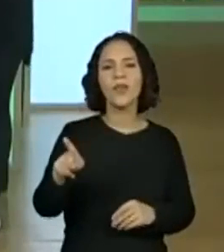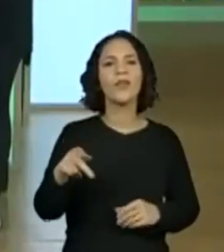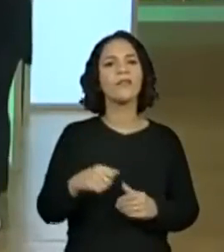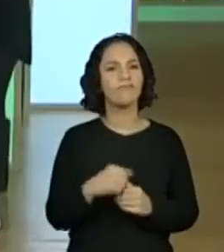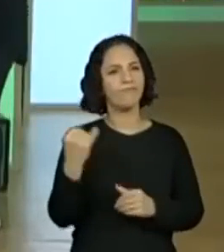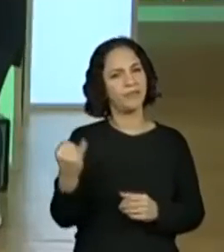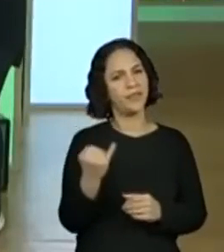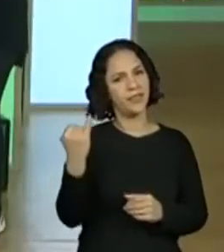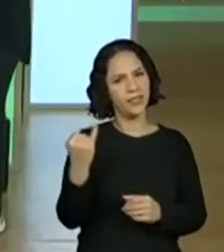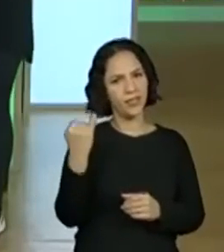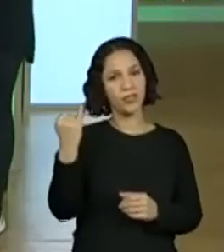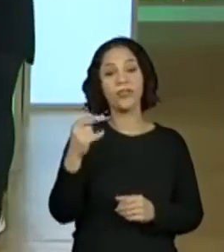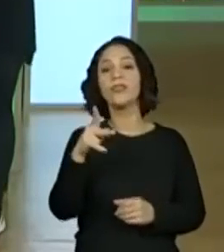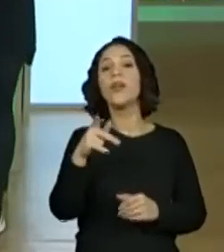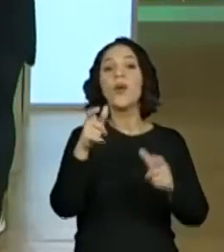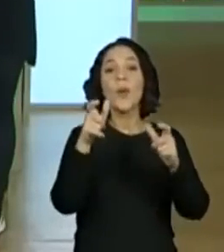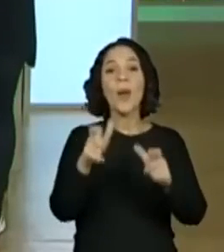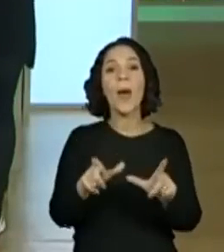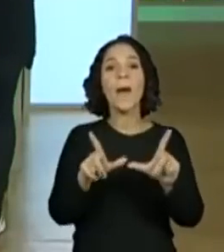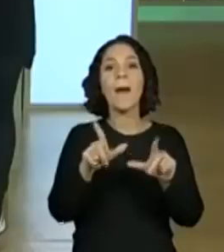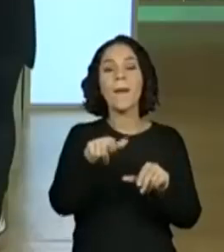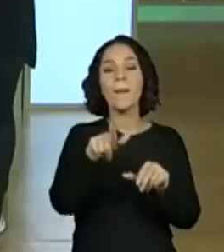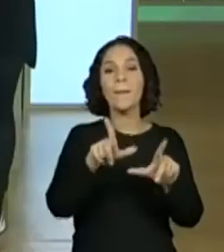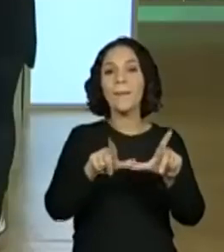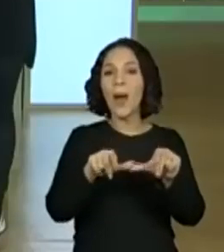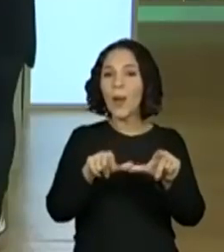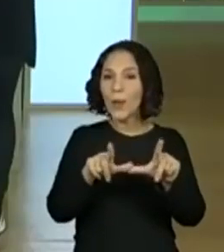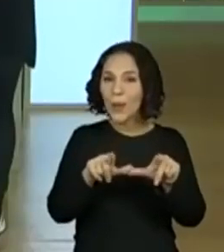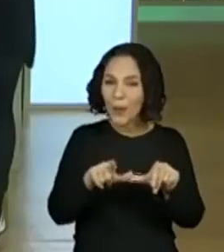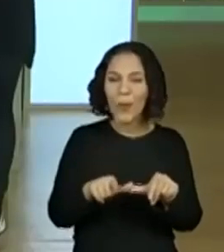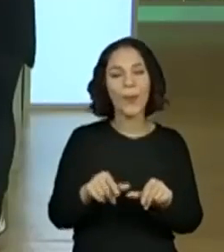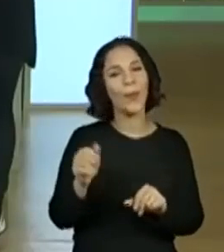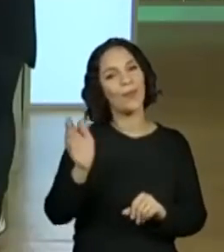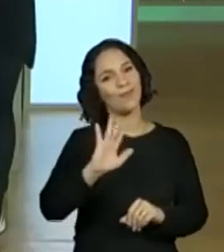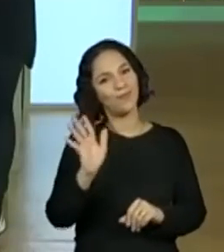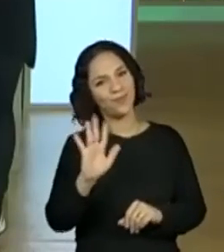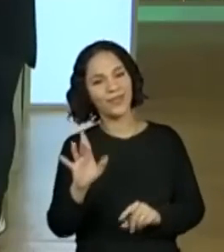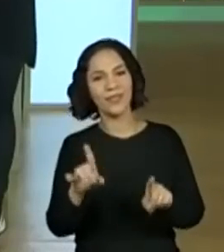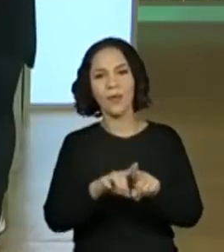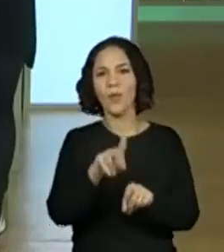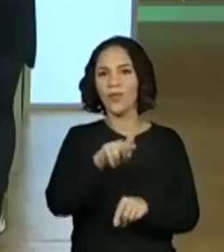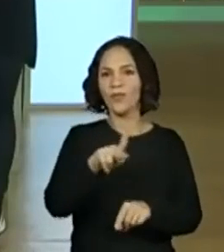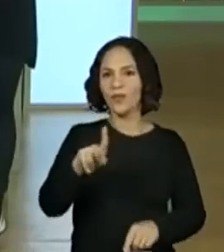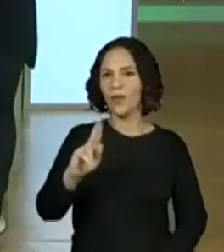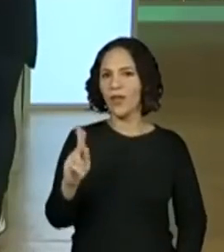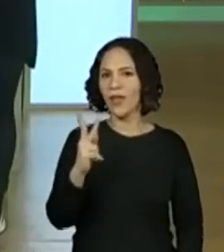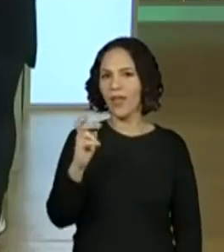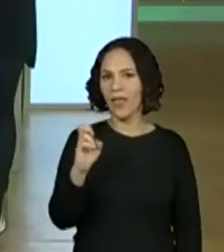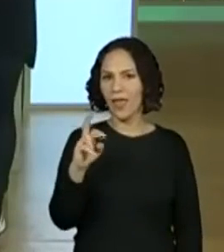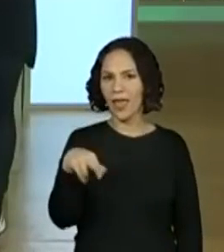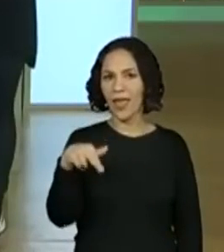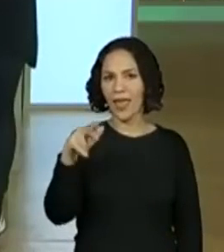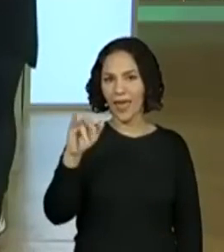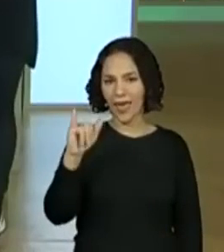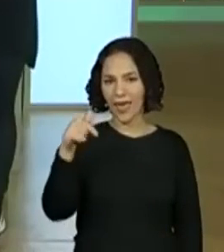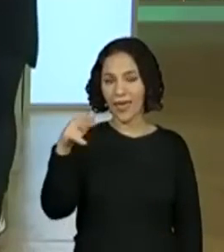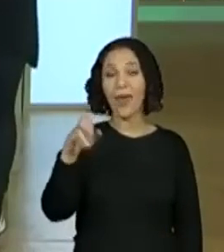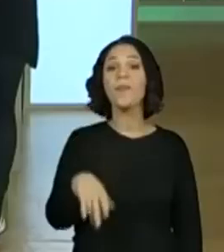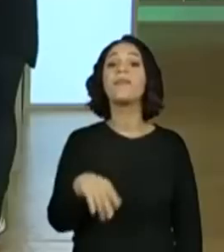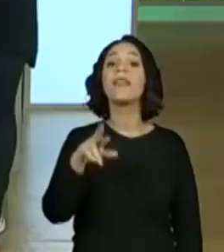super importante. Pessoal de Bauru já dando alô ali pra gente, não é? É, ó, professor Henrique, Ribeirão Bauru.